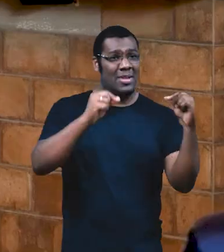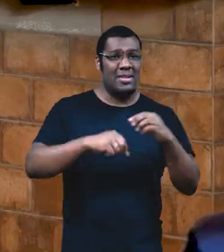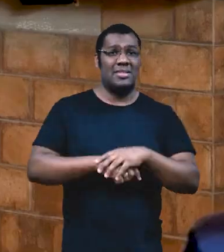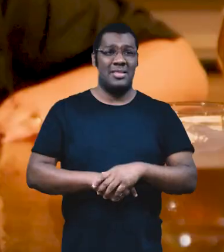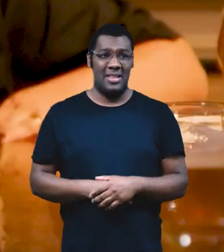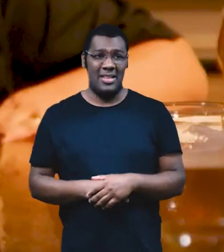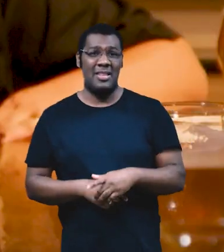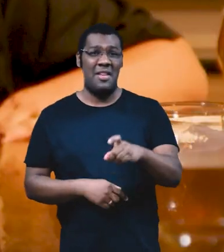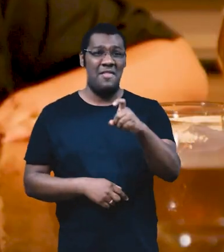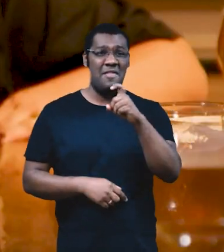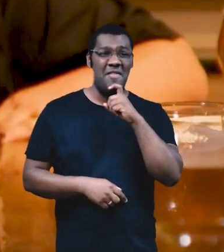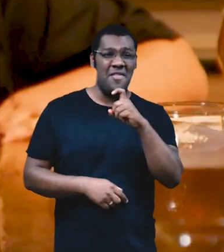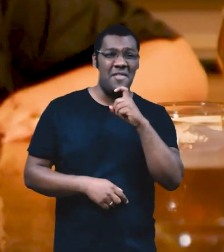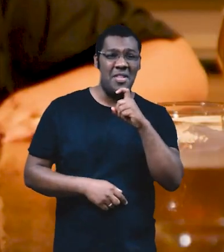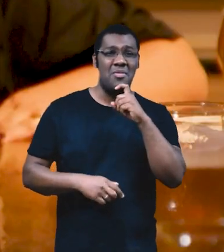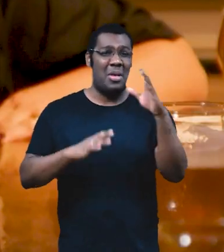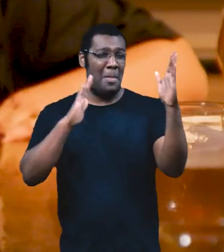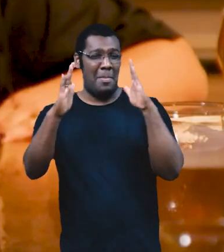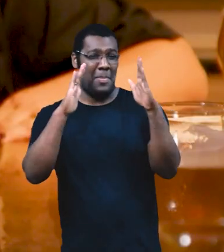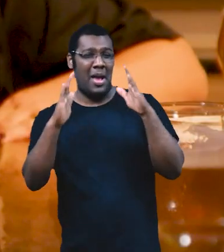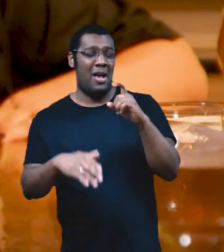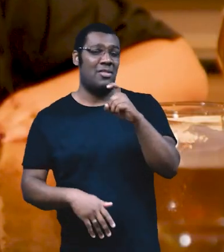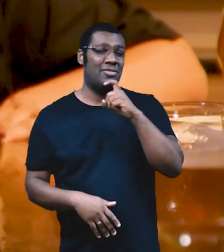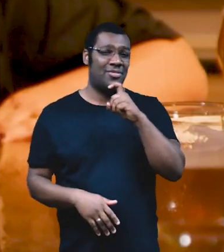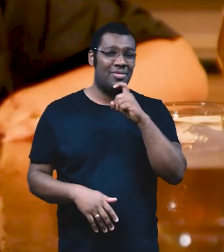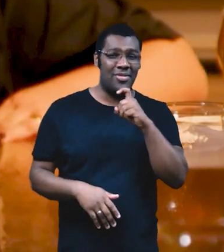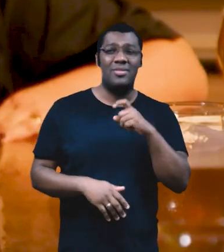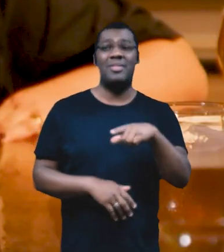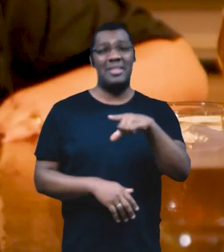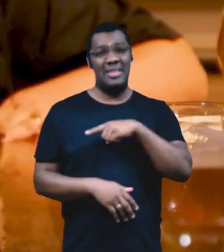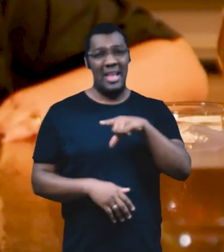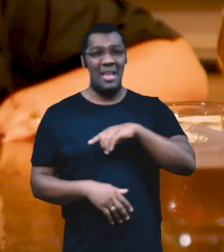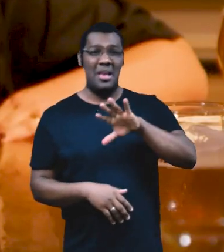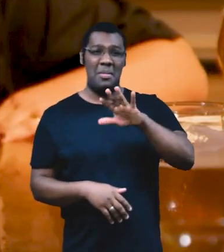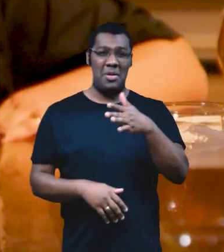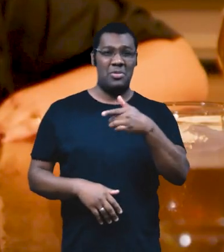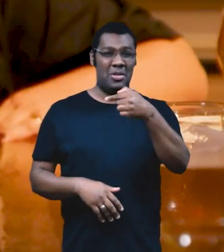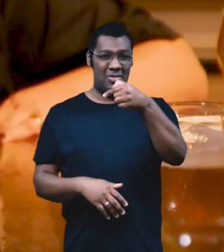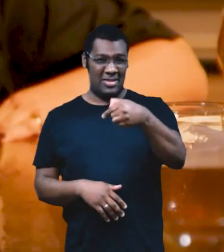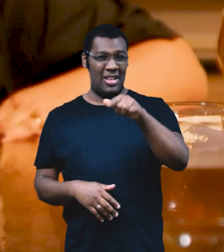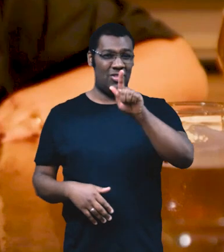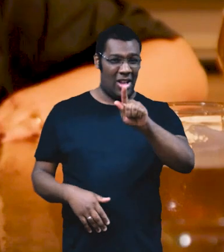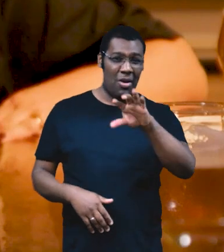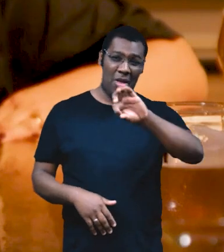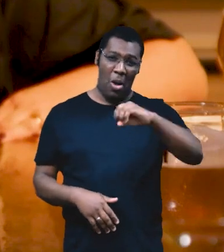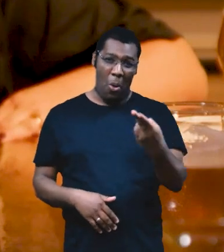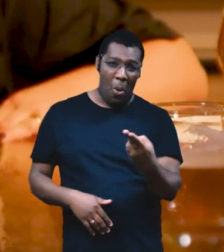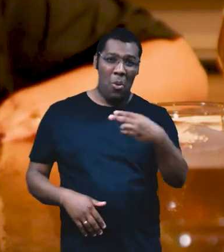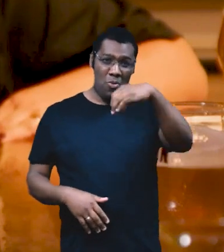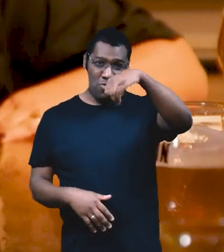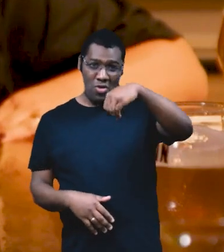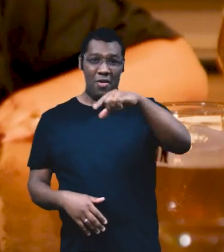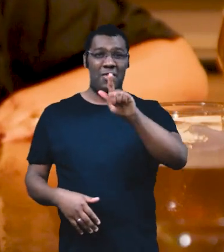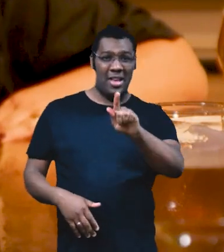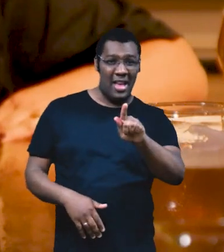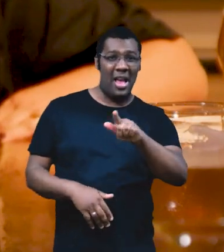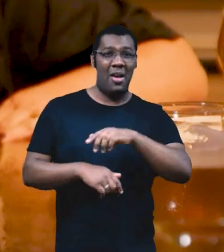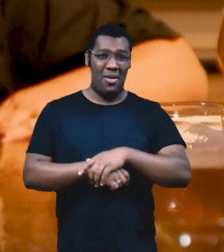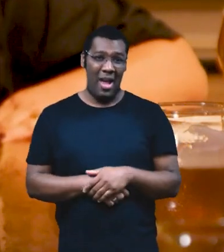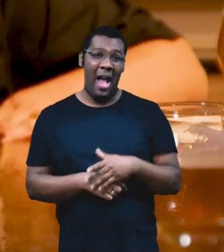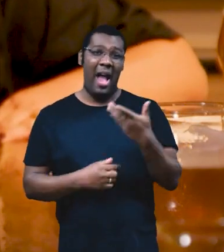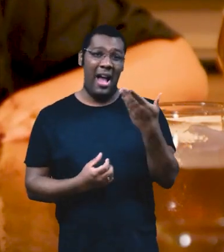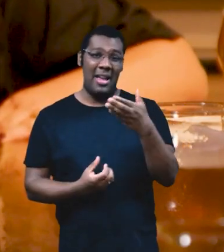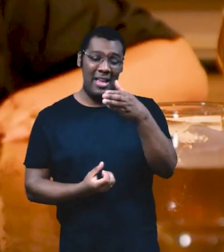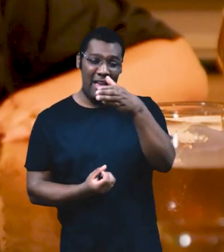propriedade, pega temperaturas agora de 7 graus, 9 graus. Então a planta reduz um pouco do crescimento dela. Mas o calor intenso e